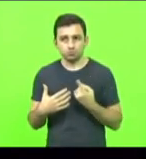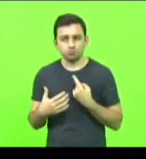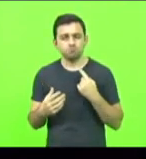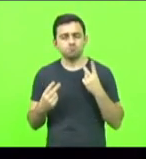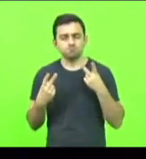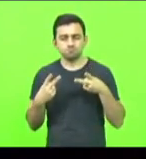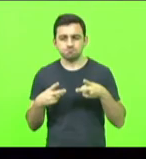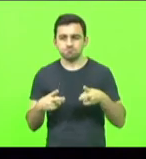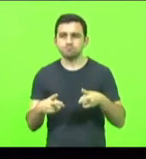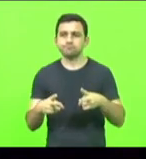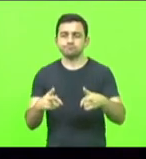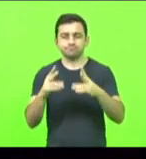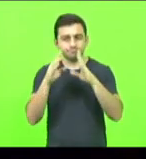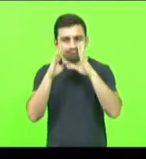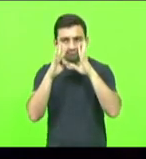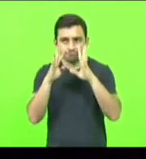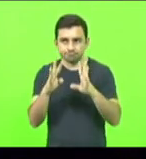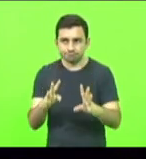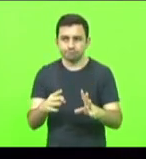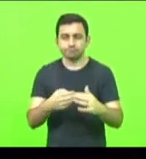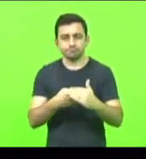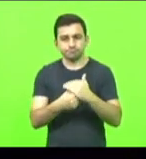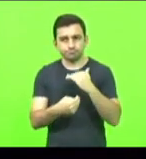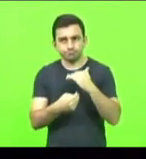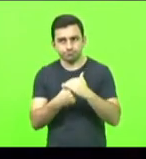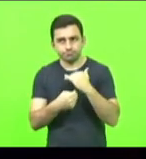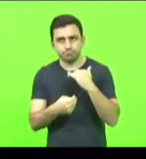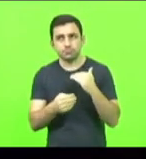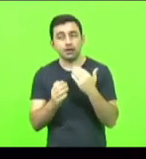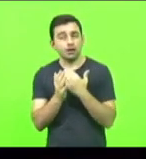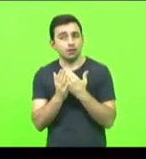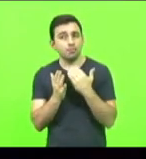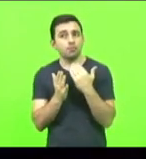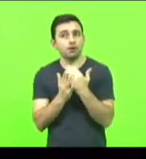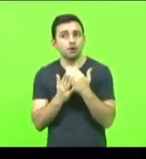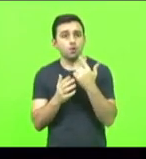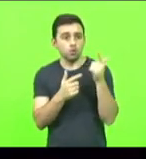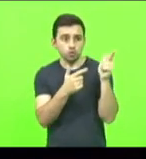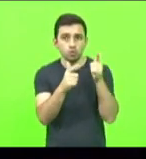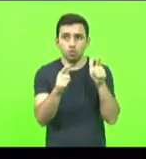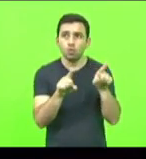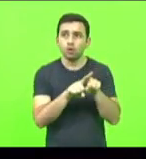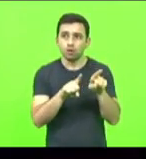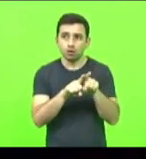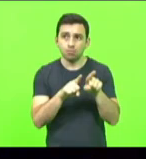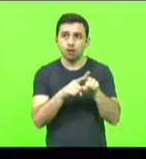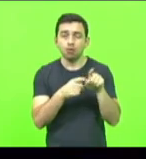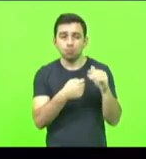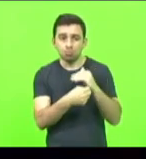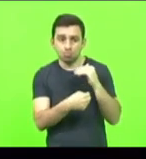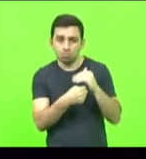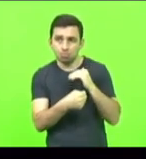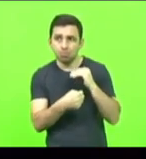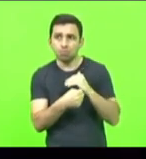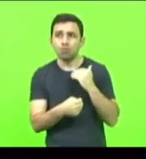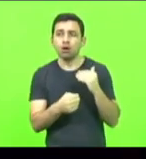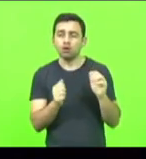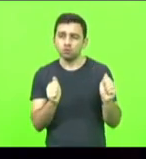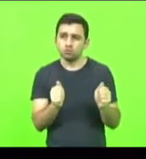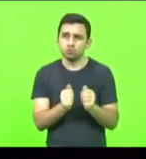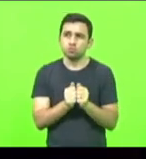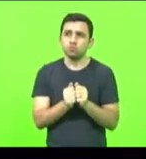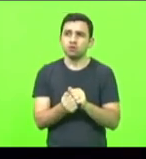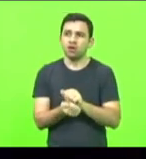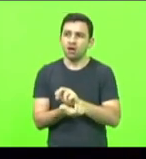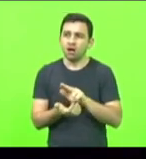continuar ouvindo as sugestões, além daquelas que nós já ouvimos das entidades que congregam todo o